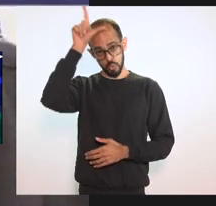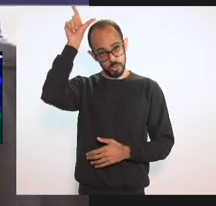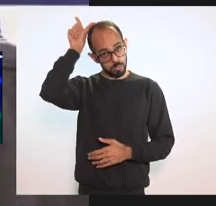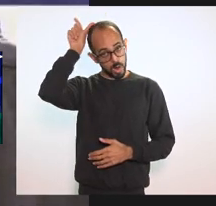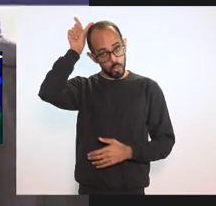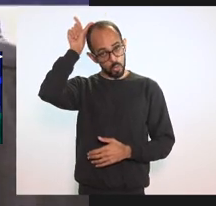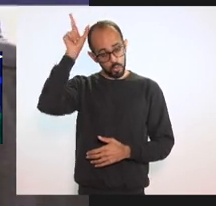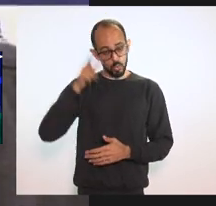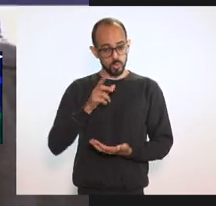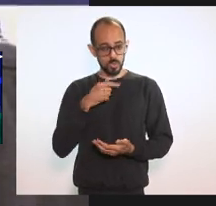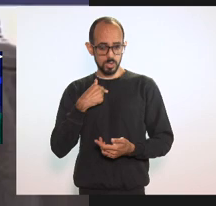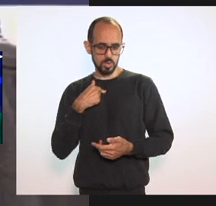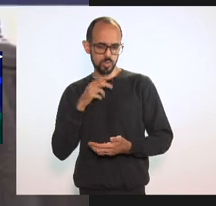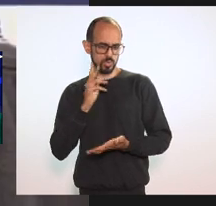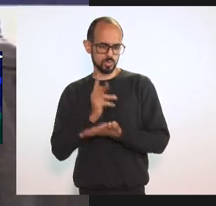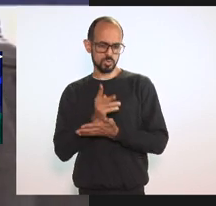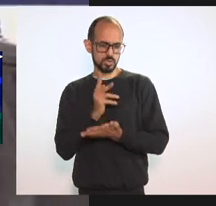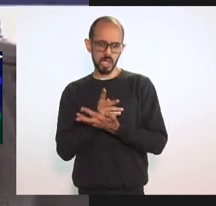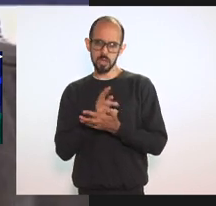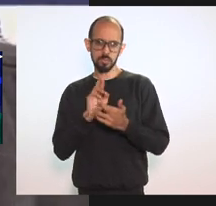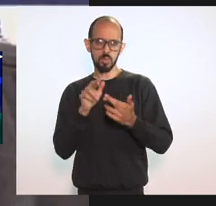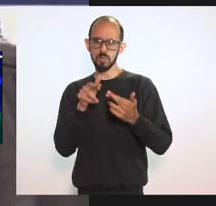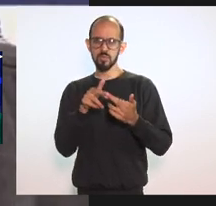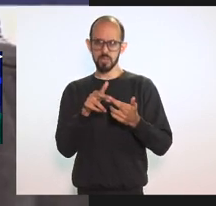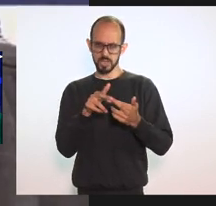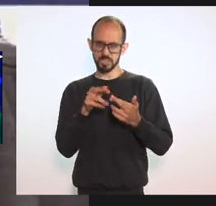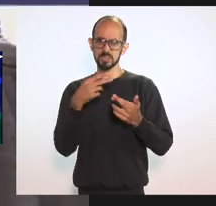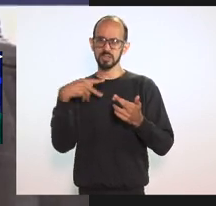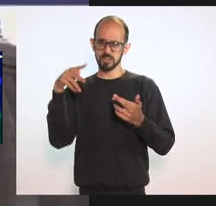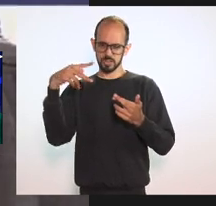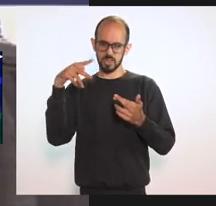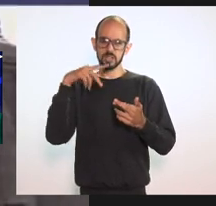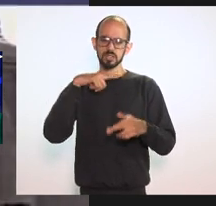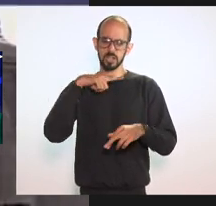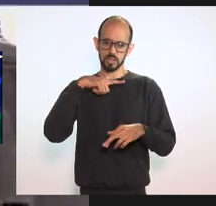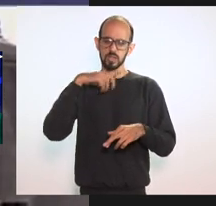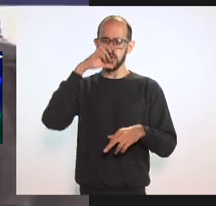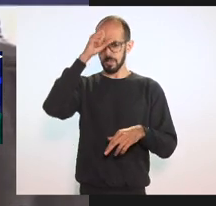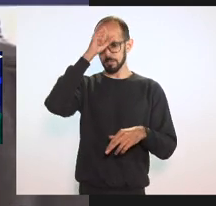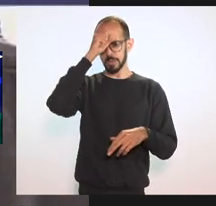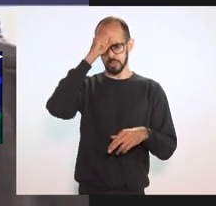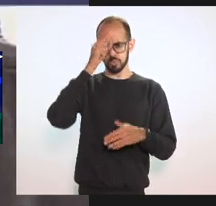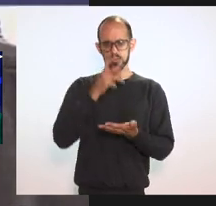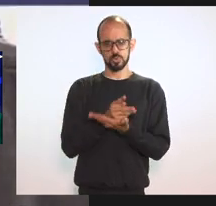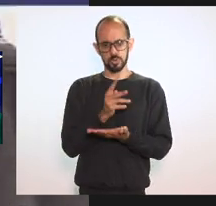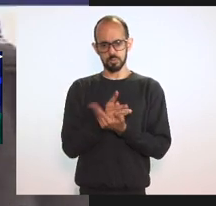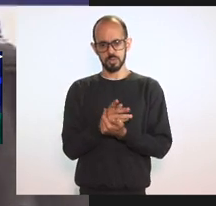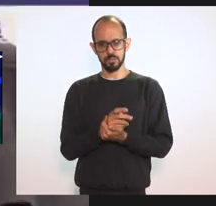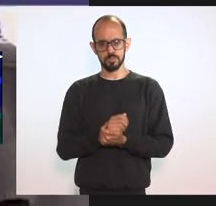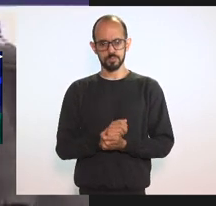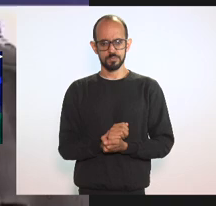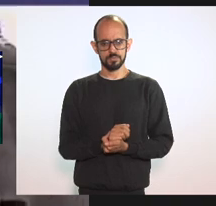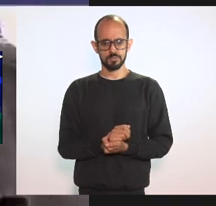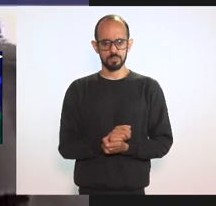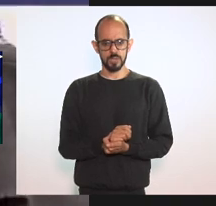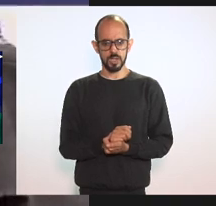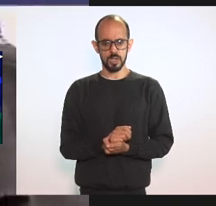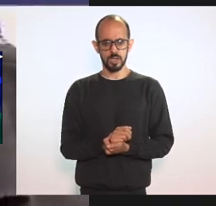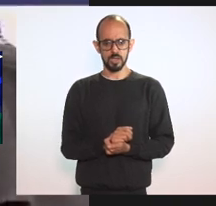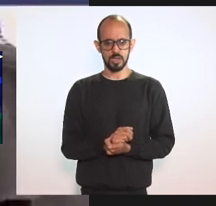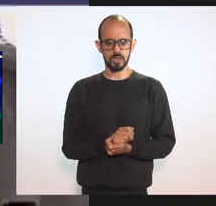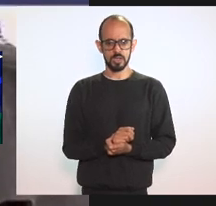sempre me espelho ele um deputado e eu tô aprendendo muito de cara eu vou ficar com a posição